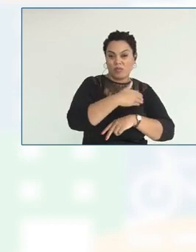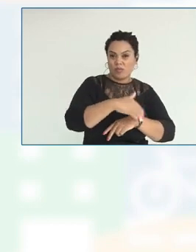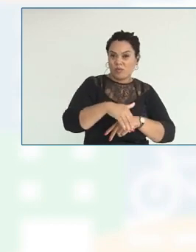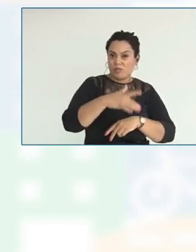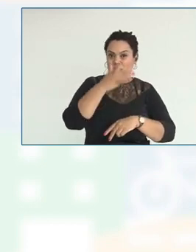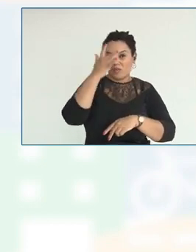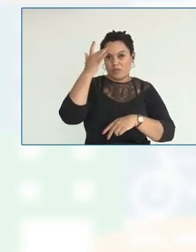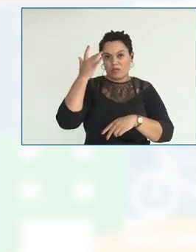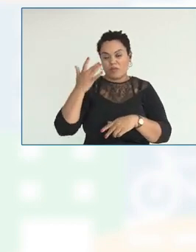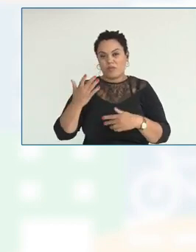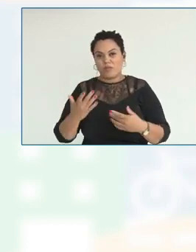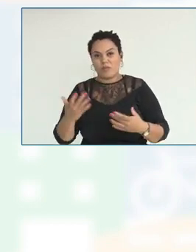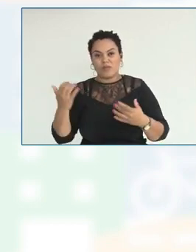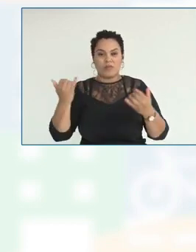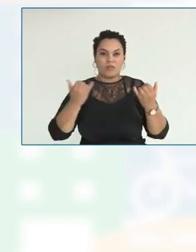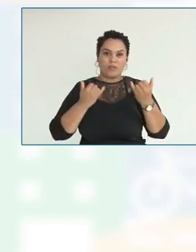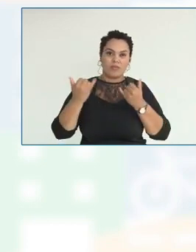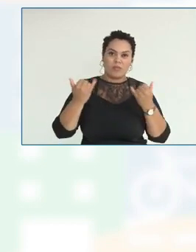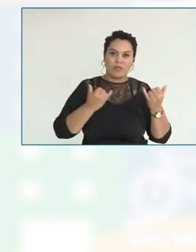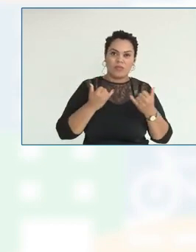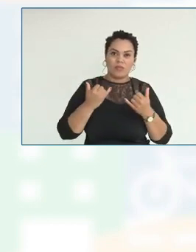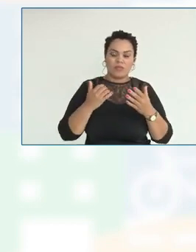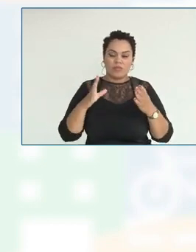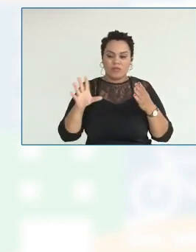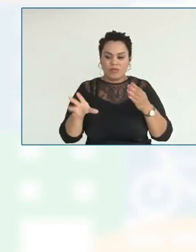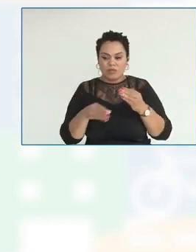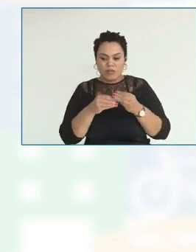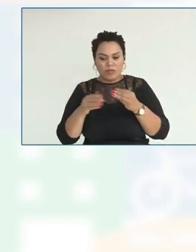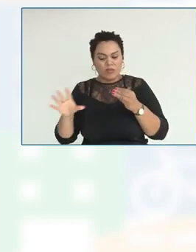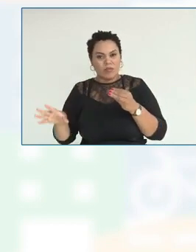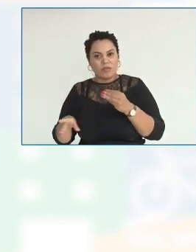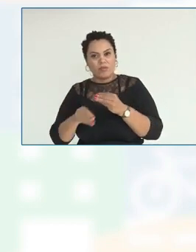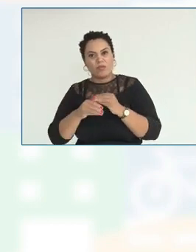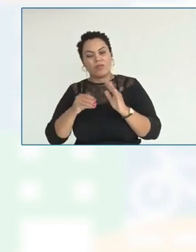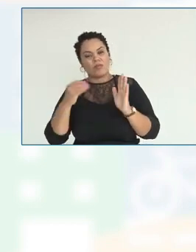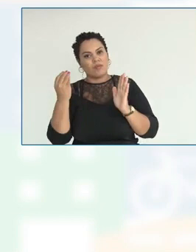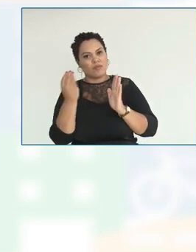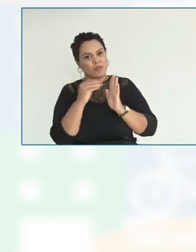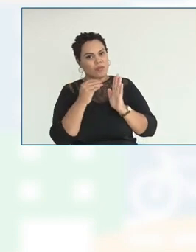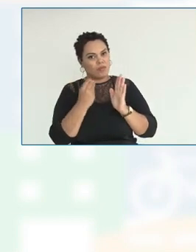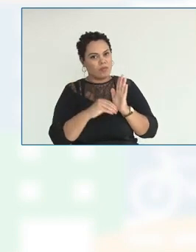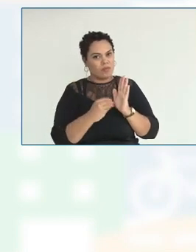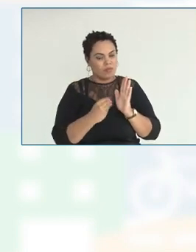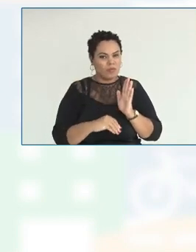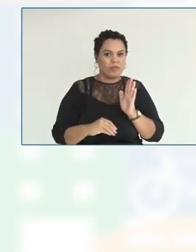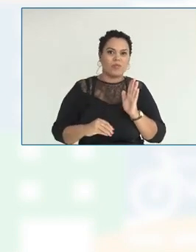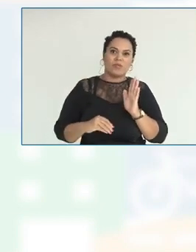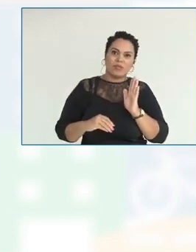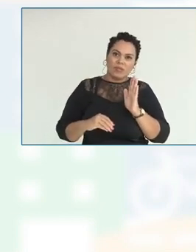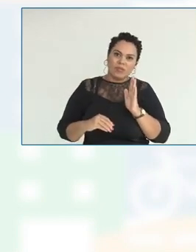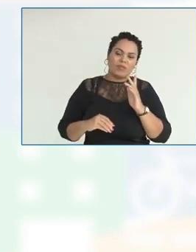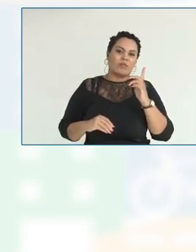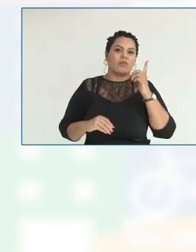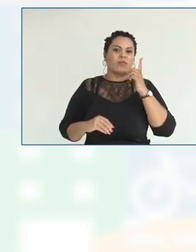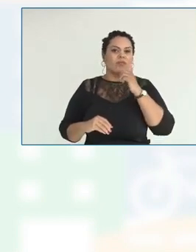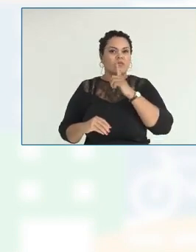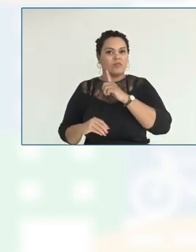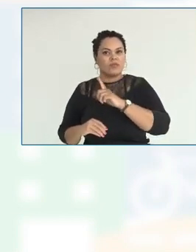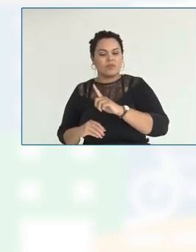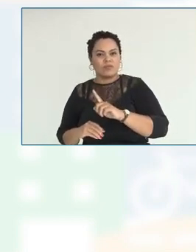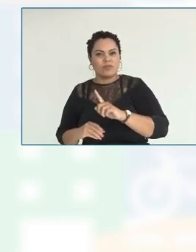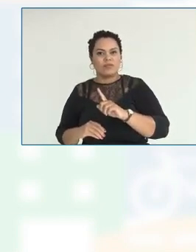para nós buscarmos complementar essas informações, a gente consegue a partir desse baixo percentual